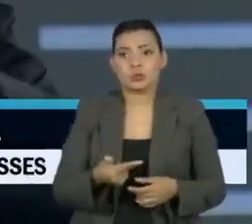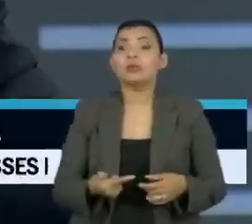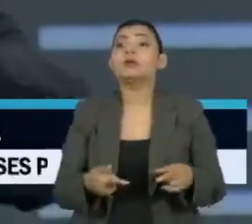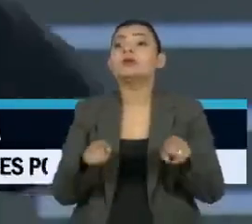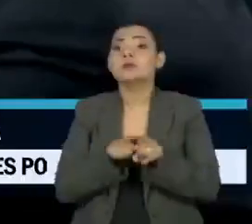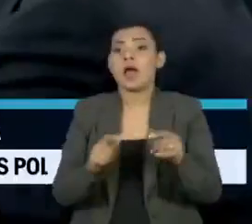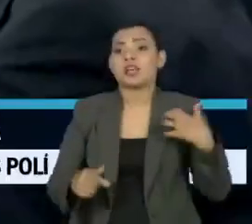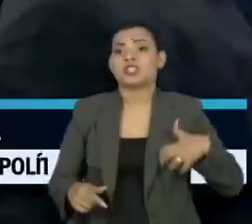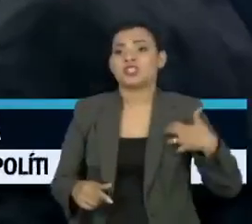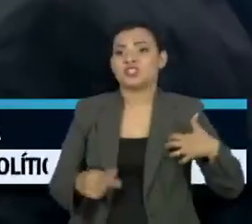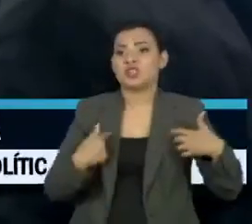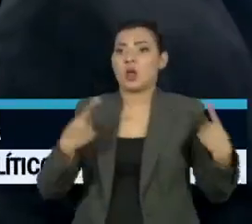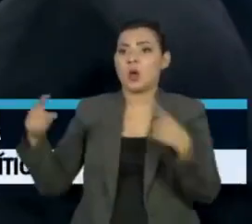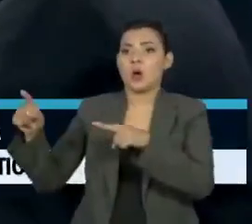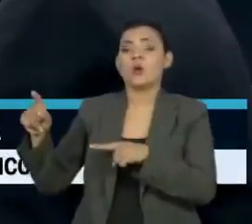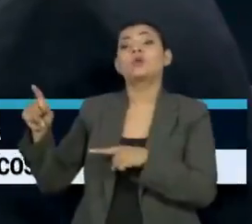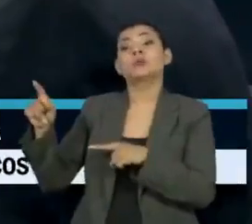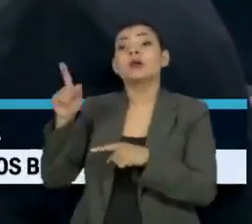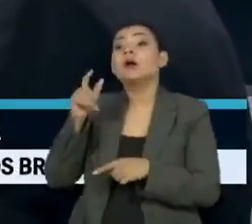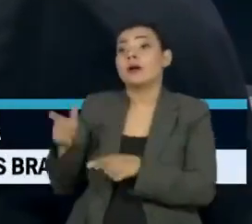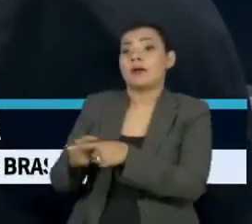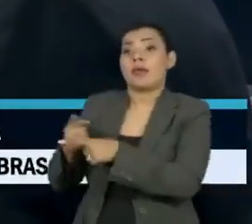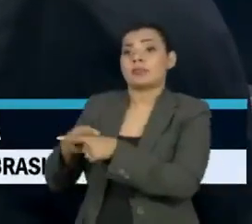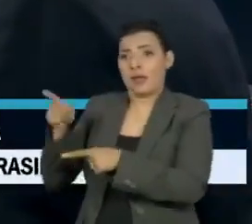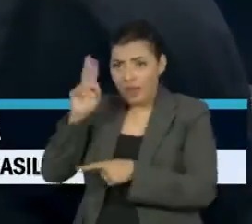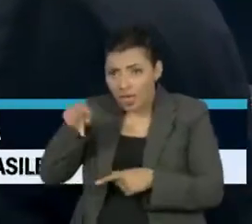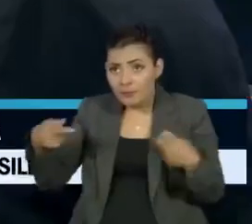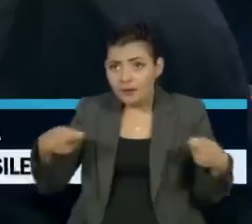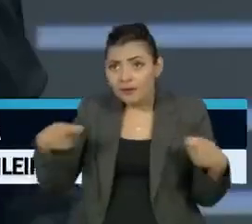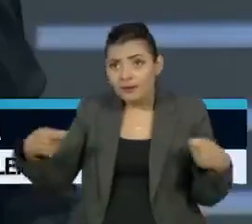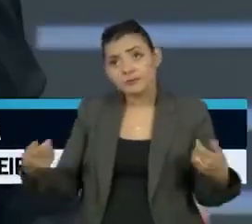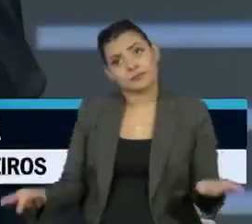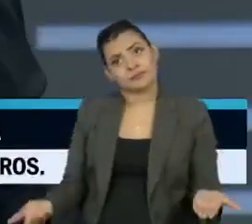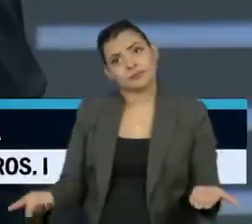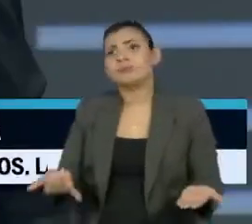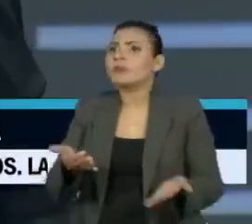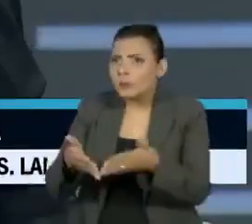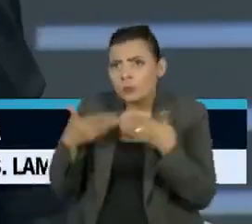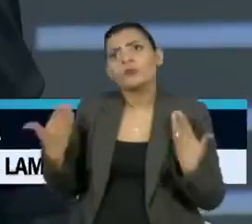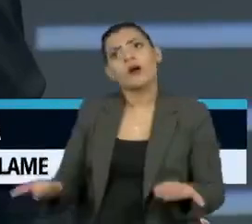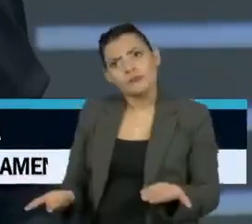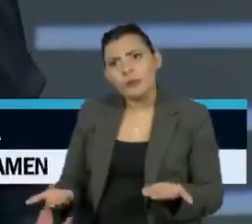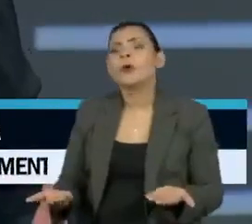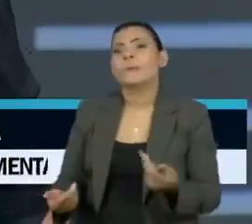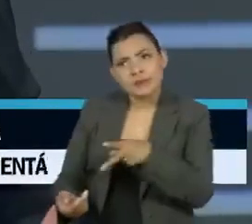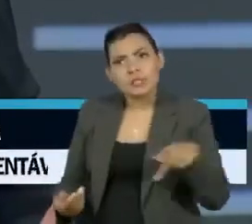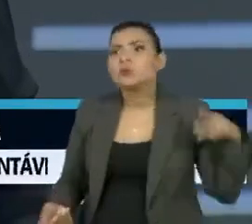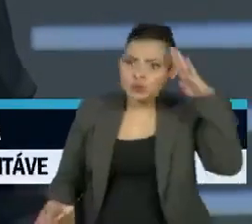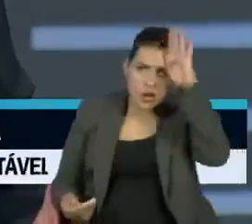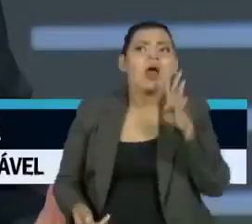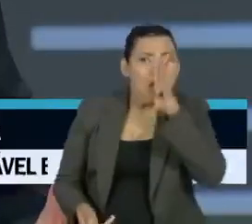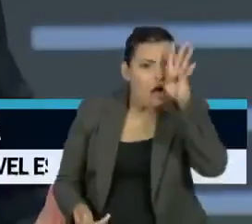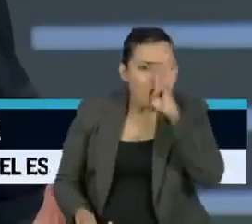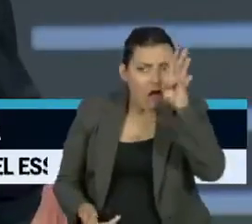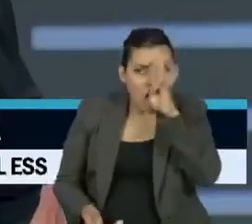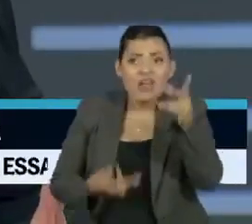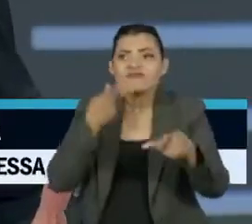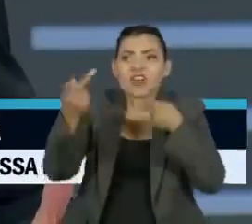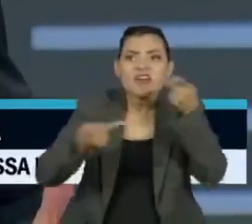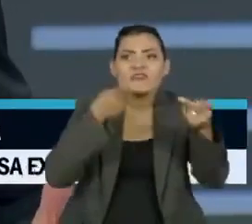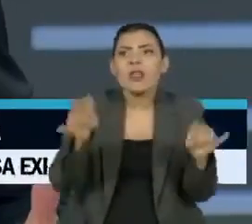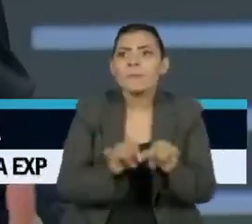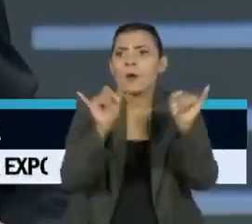frase de uma estupidez gigantesca mas o bolsonaro ele é meio que delinquente né então ele vai falando as